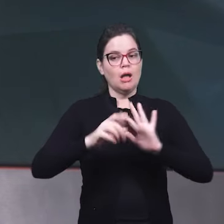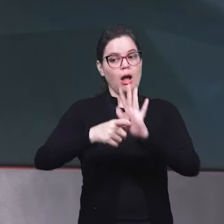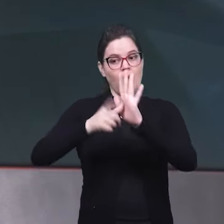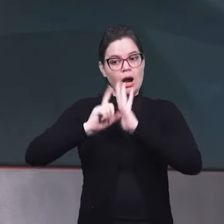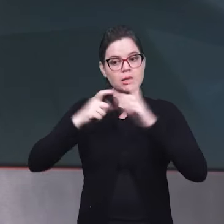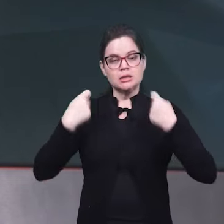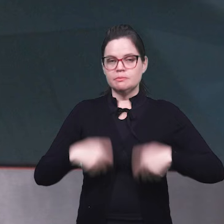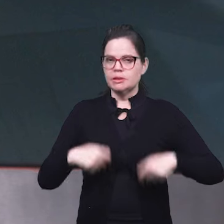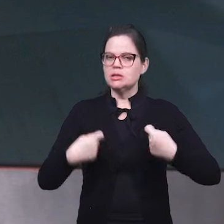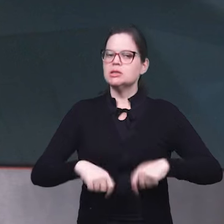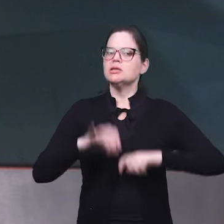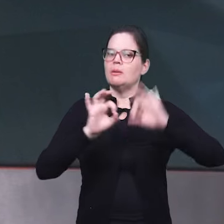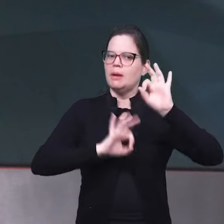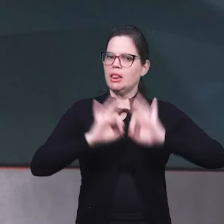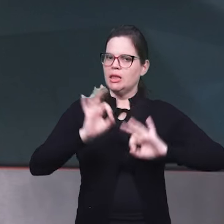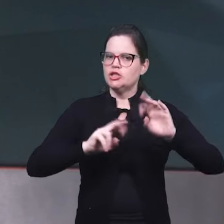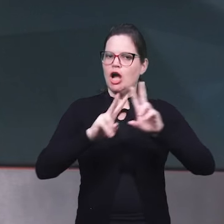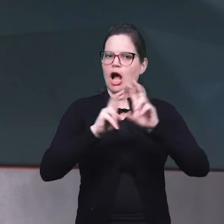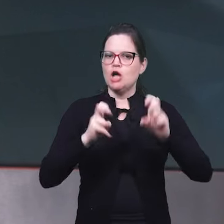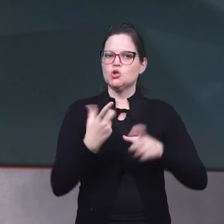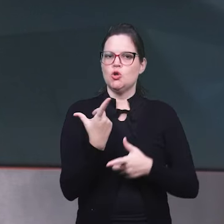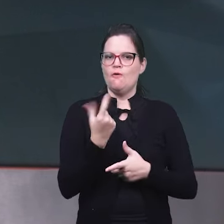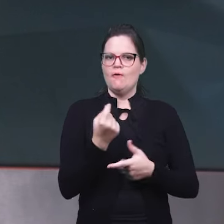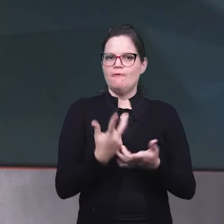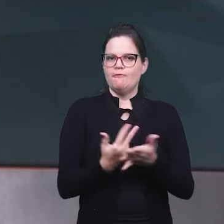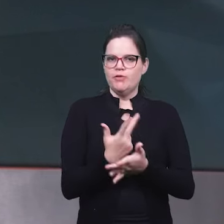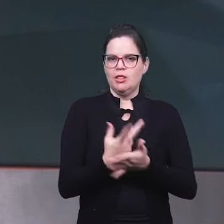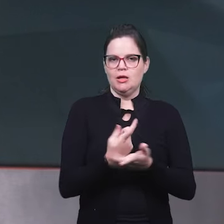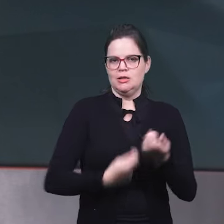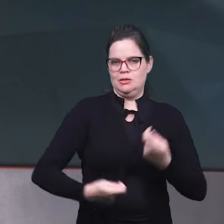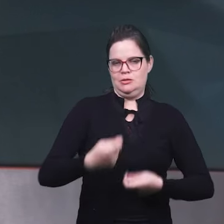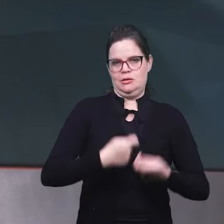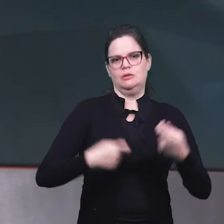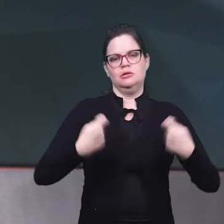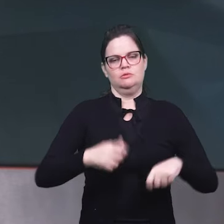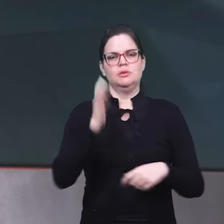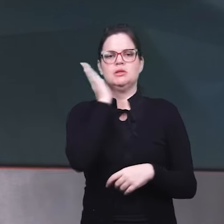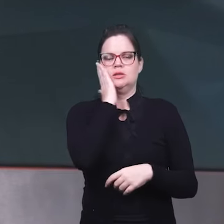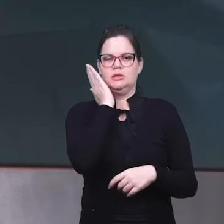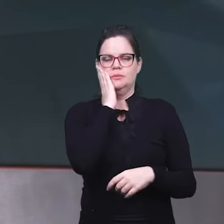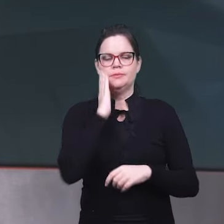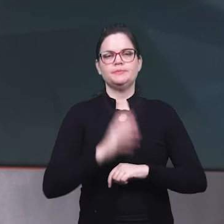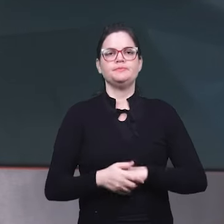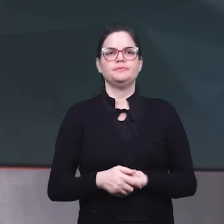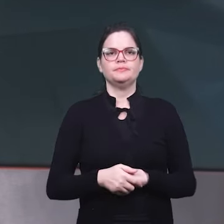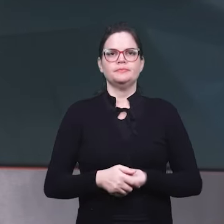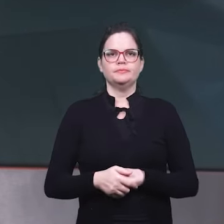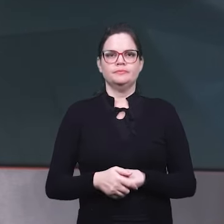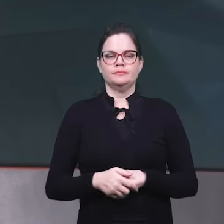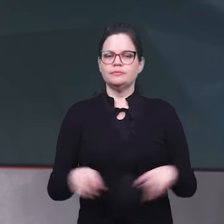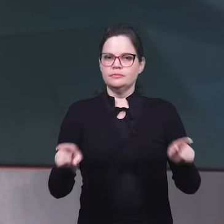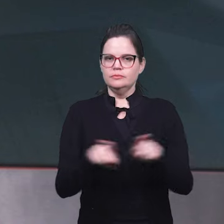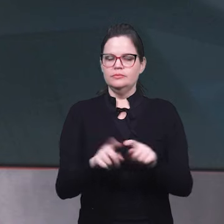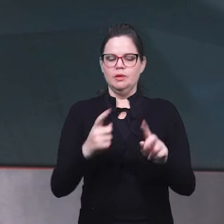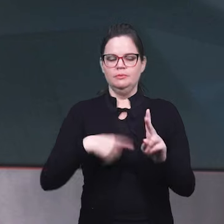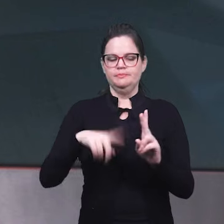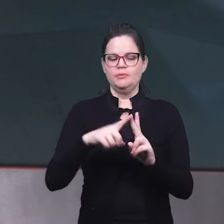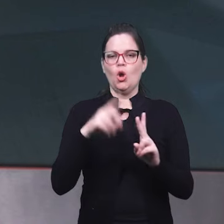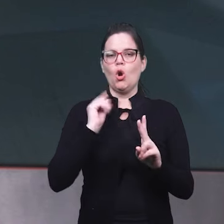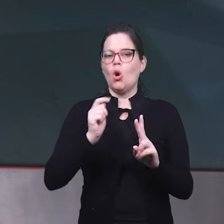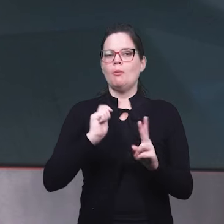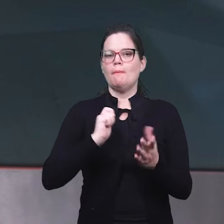né? Planejamento financeiro, você deve saber disso antes. Você tem uma outra forma de adquirir à vista